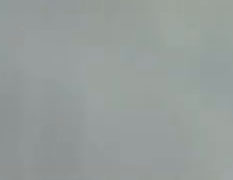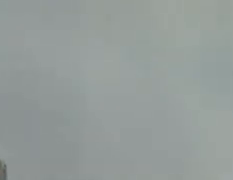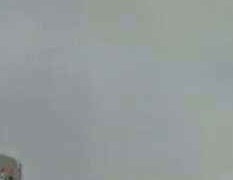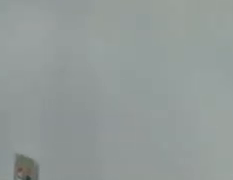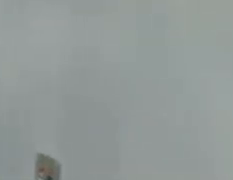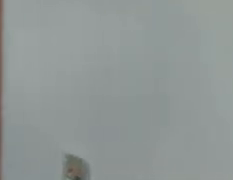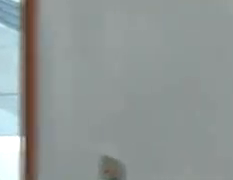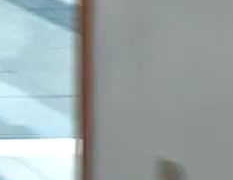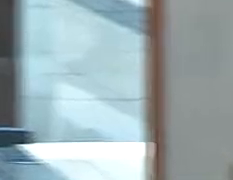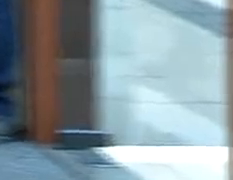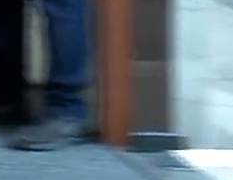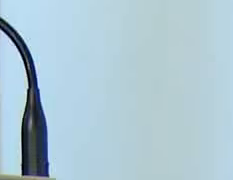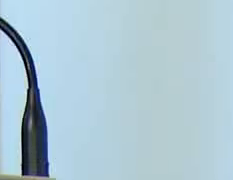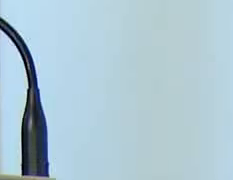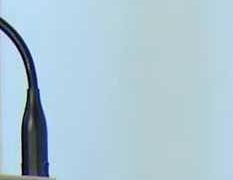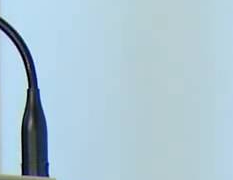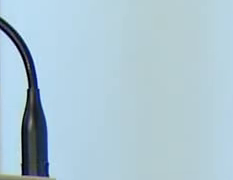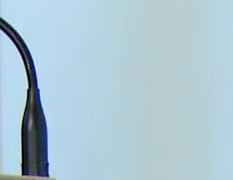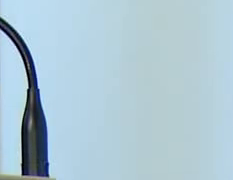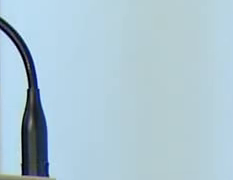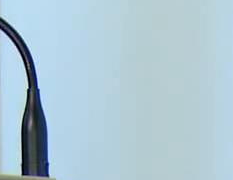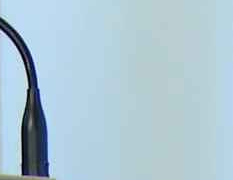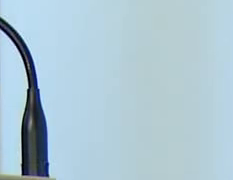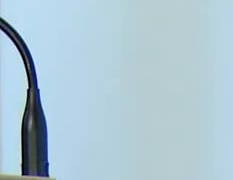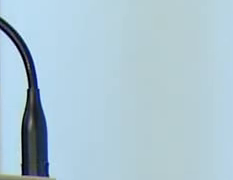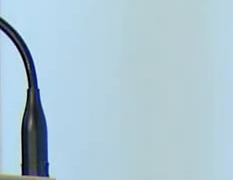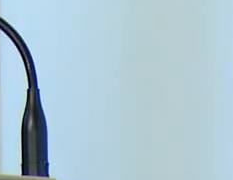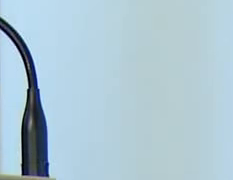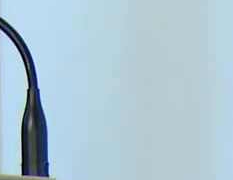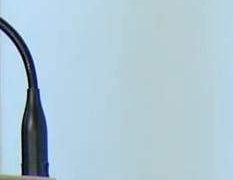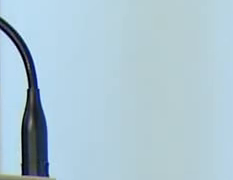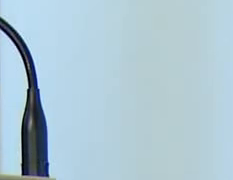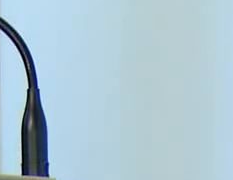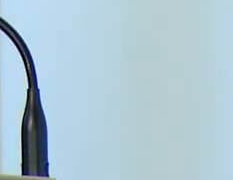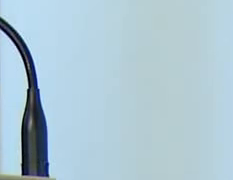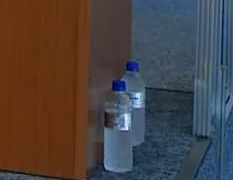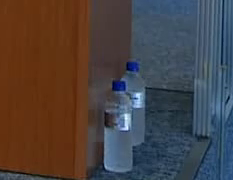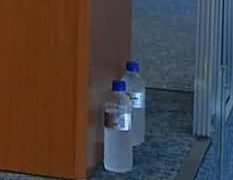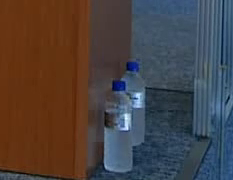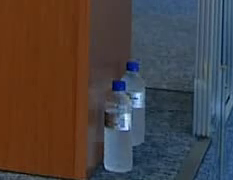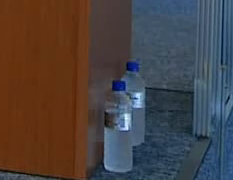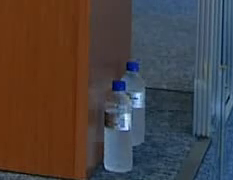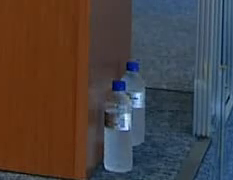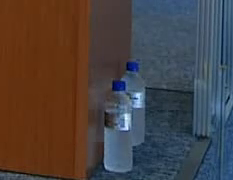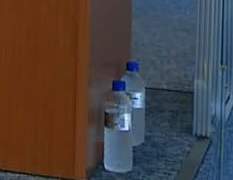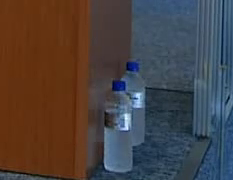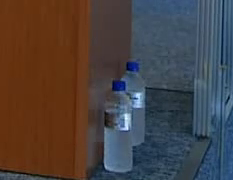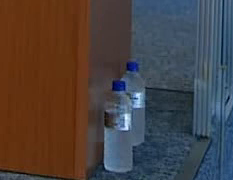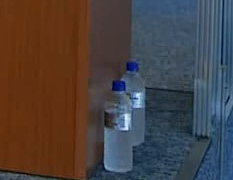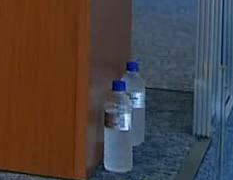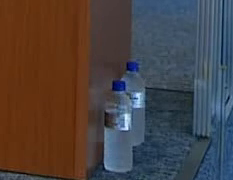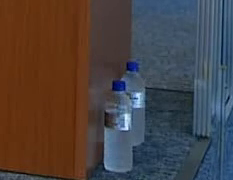Maria Tereza Portugal, presidente da Associação Amigos da cidade de Salto de Pirapora.